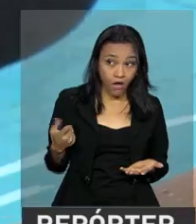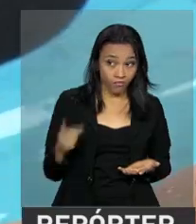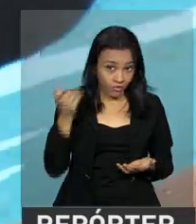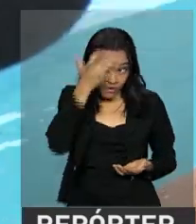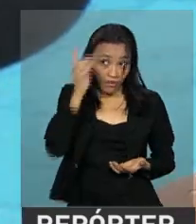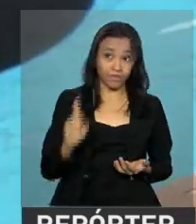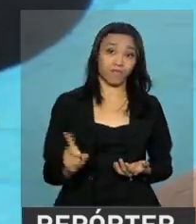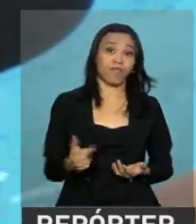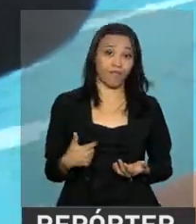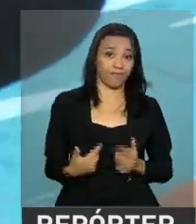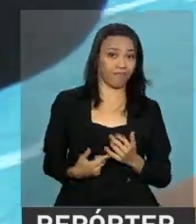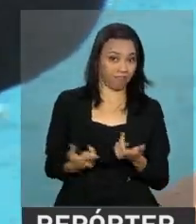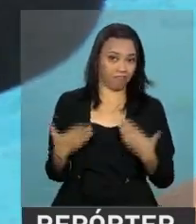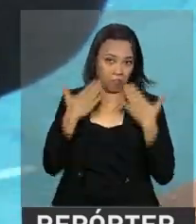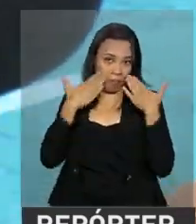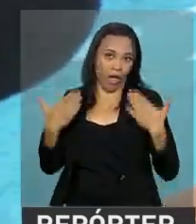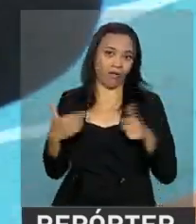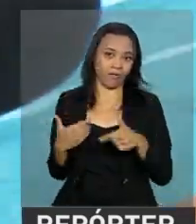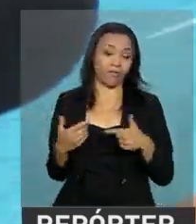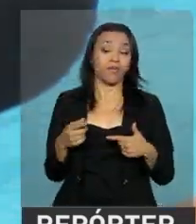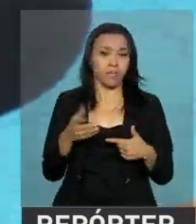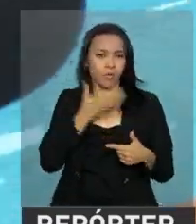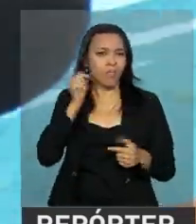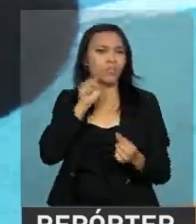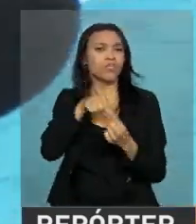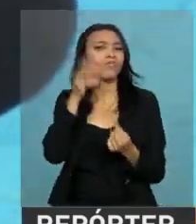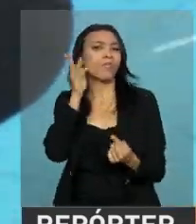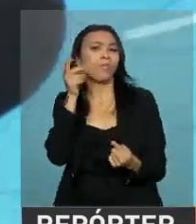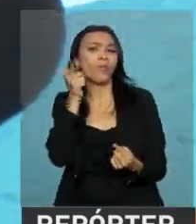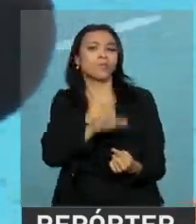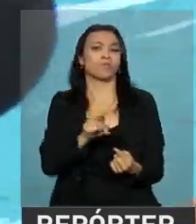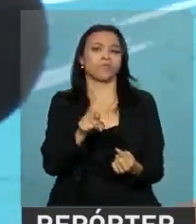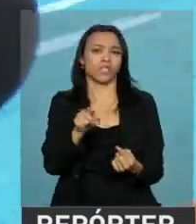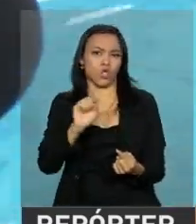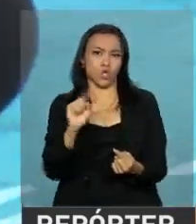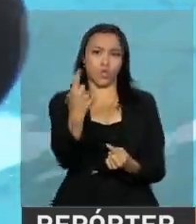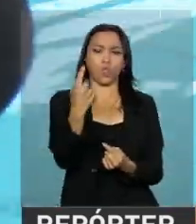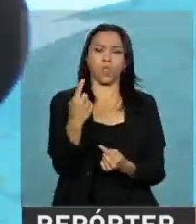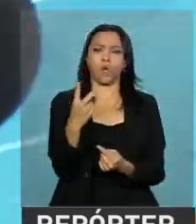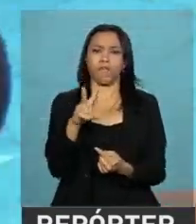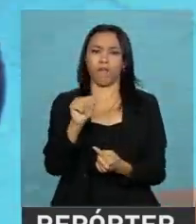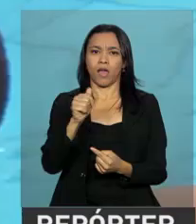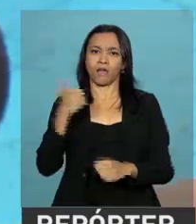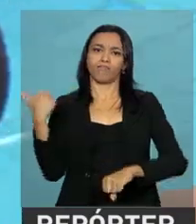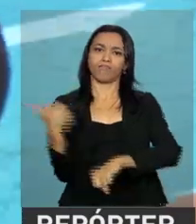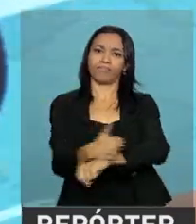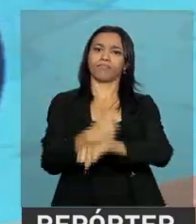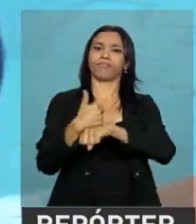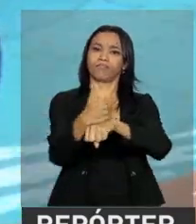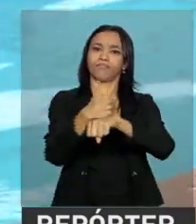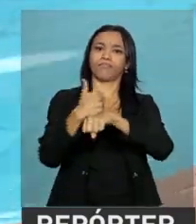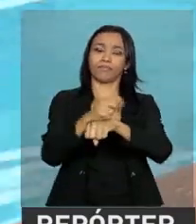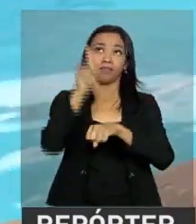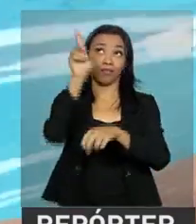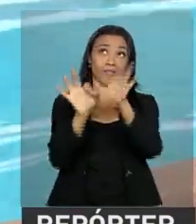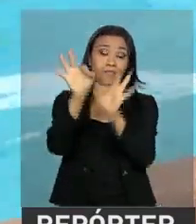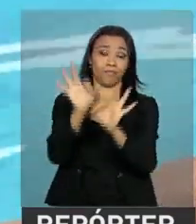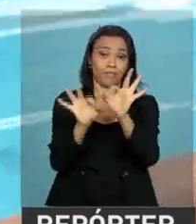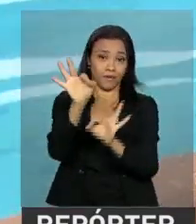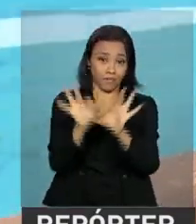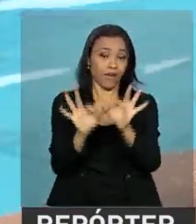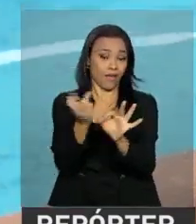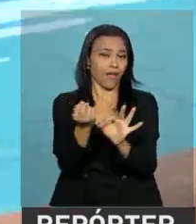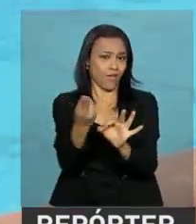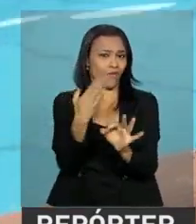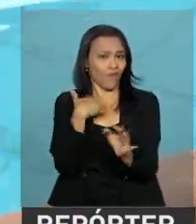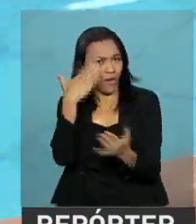trabalho. Mas com o objetivo de buscar o melhor. Uma vaga no pódio lá. O que Deus me reservar, eu